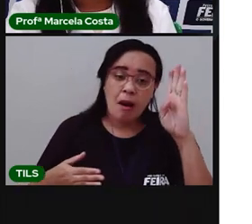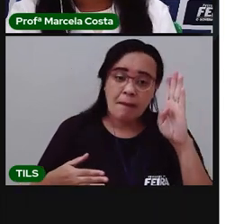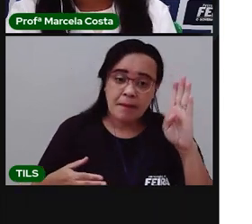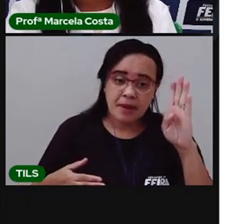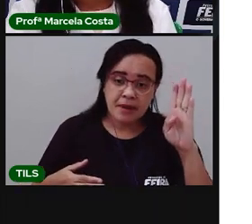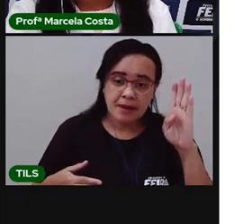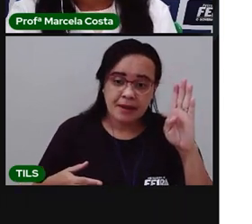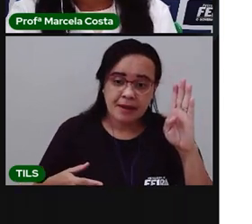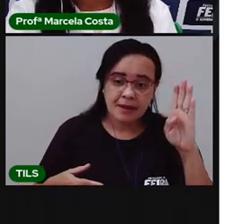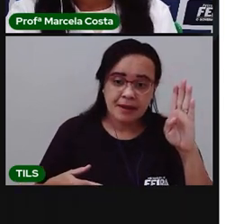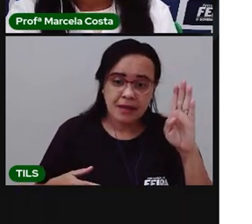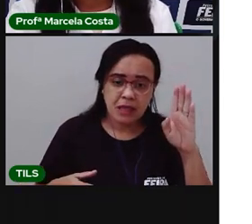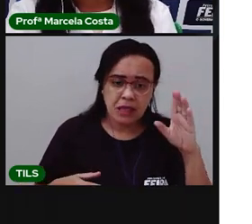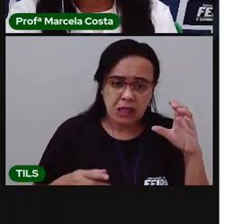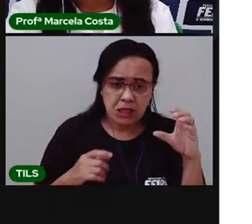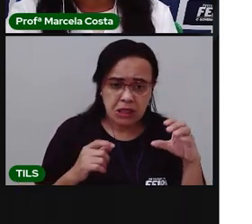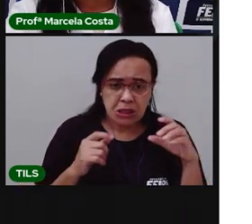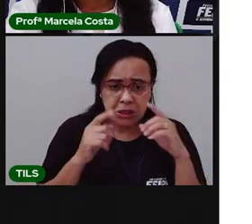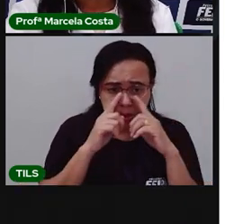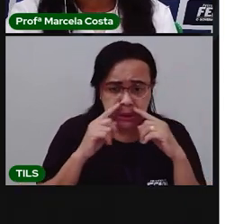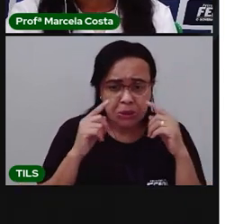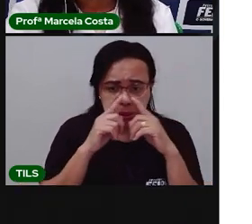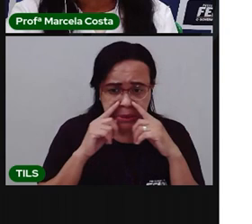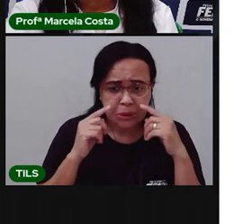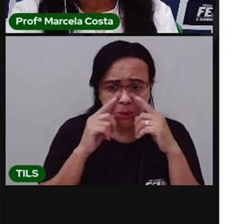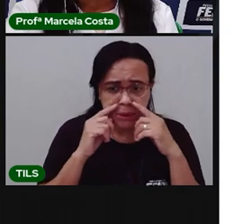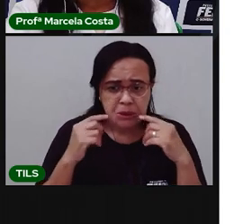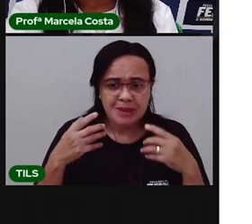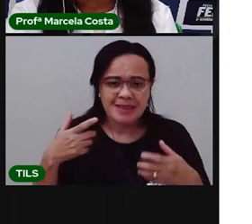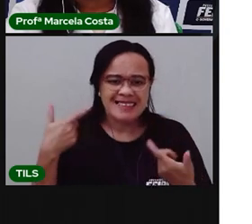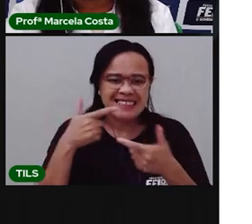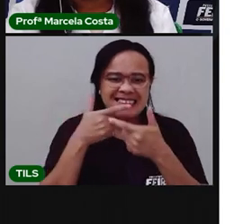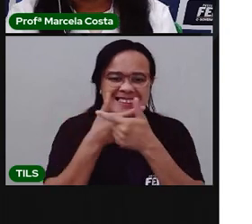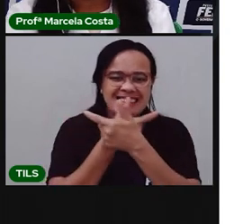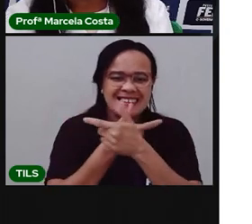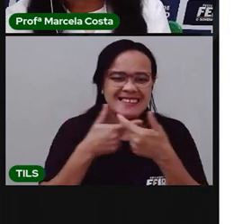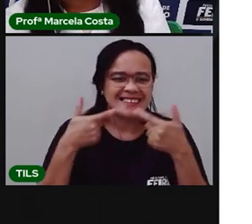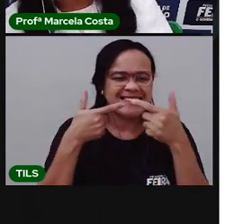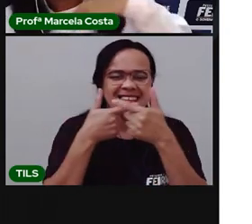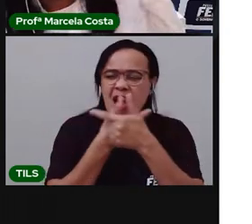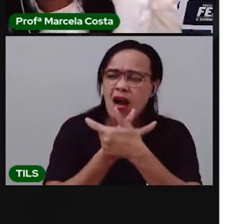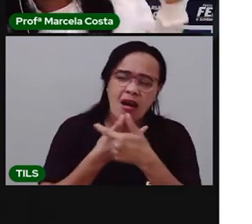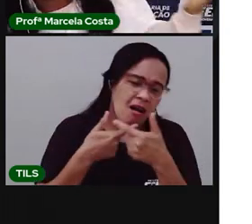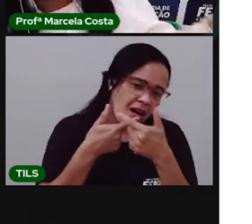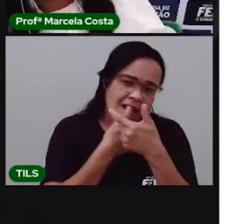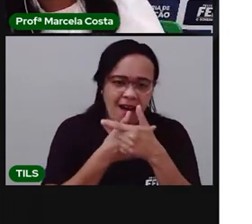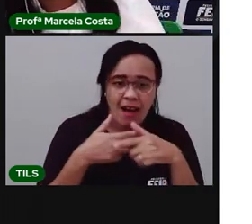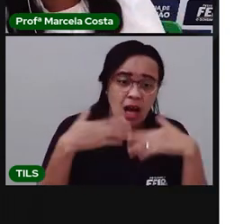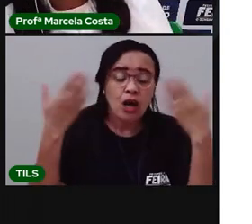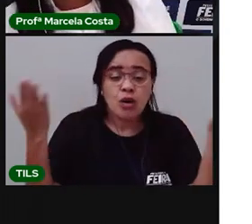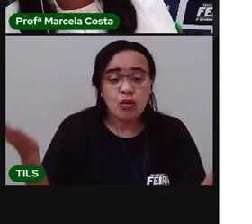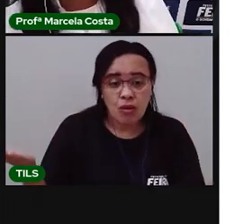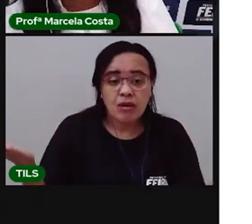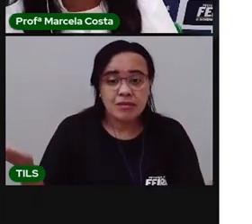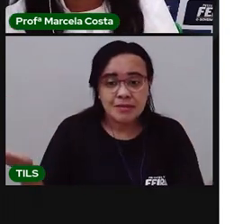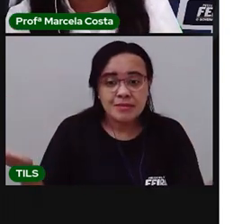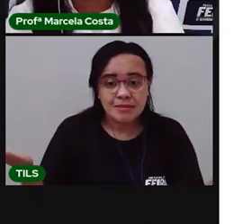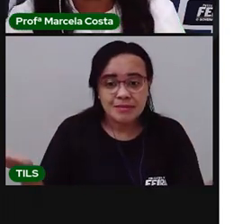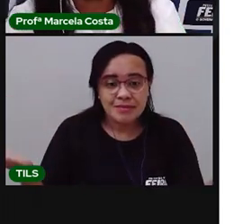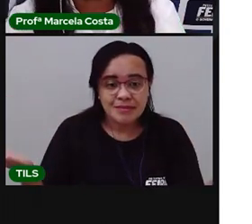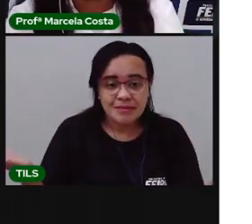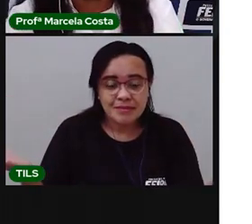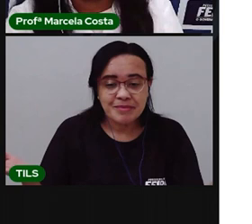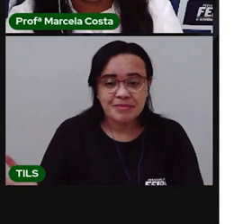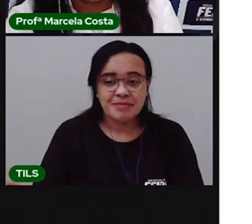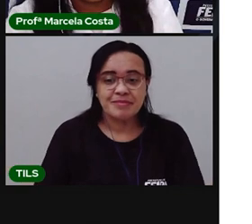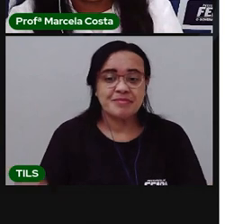sorrindo, está chorando, ou está rindo, gargalhando. Qual é a alternativa